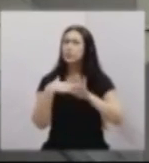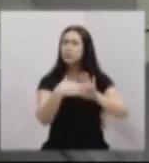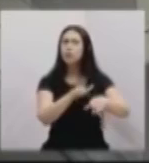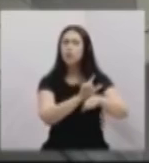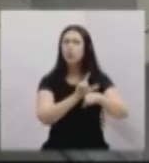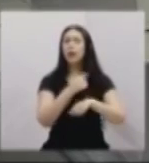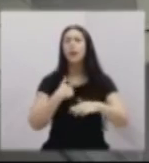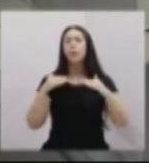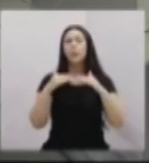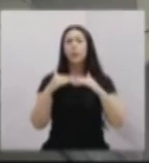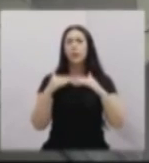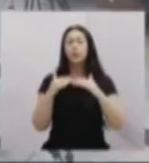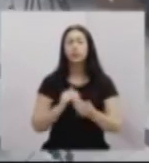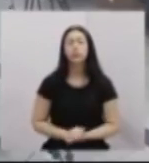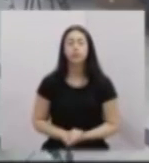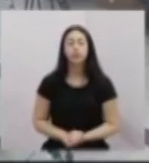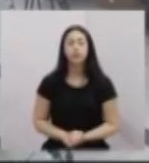Sou favorável.